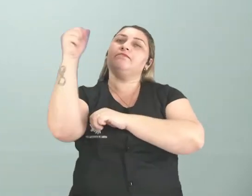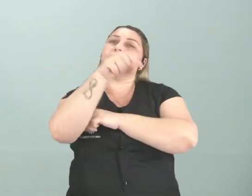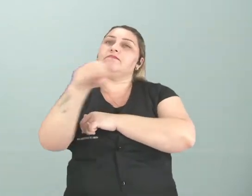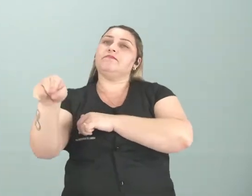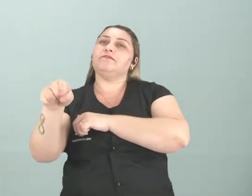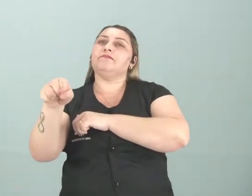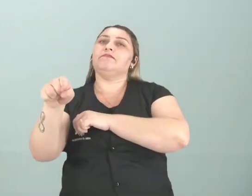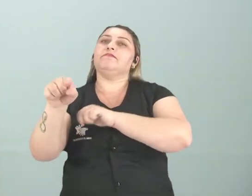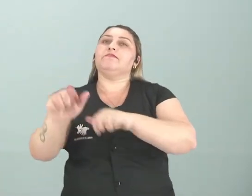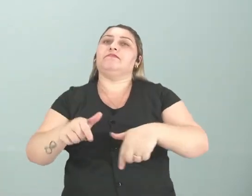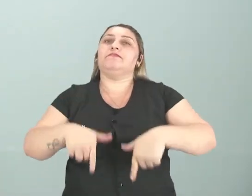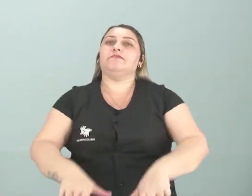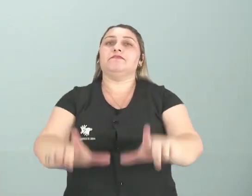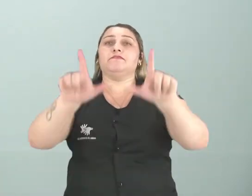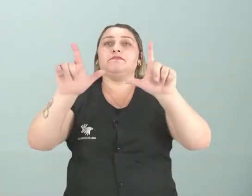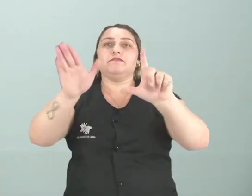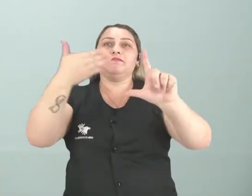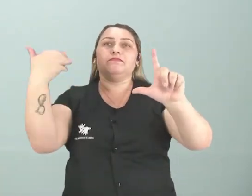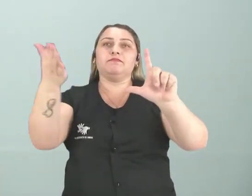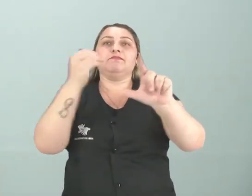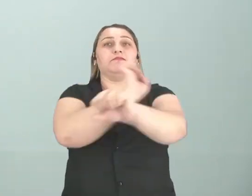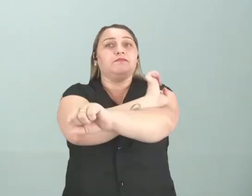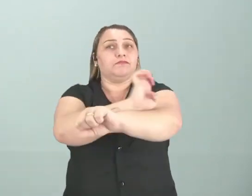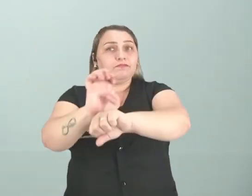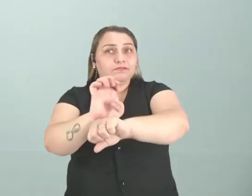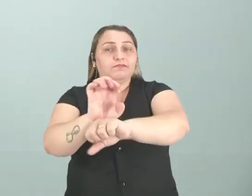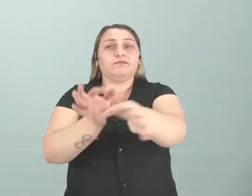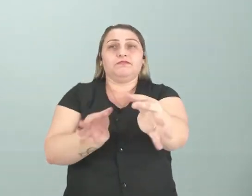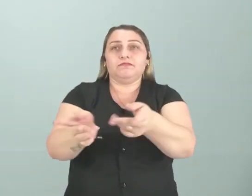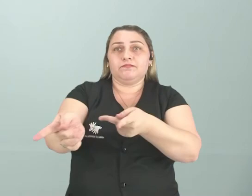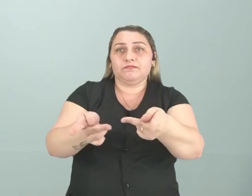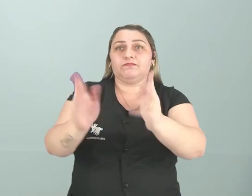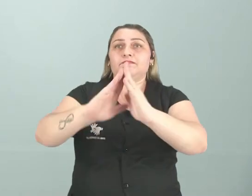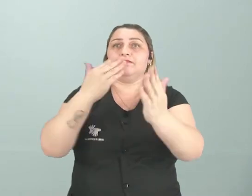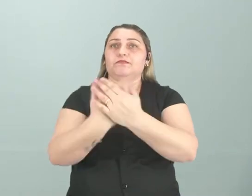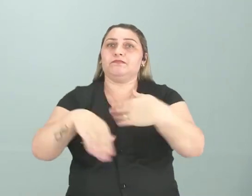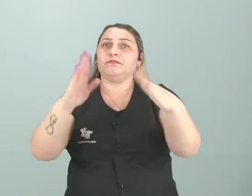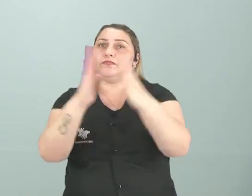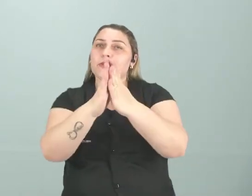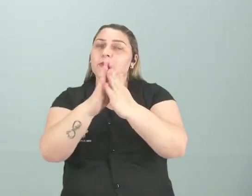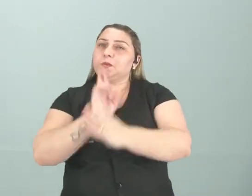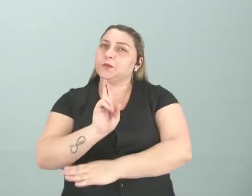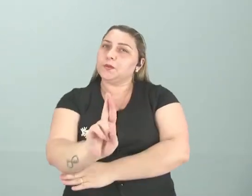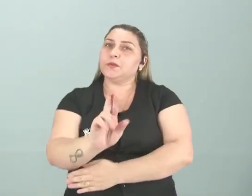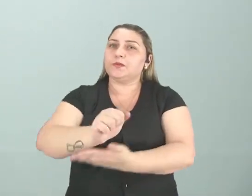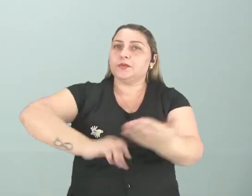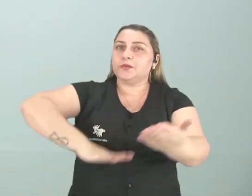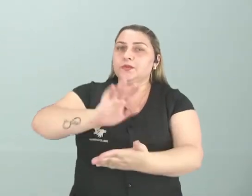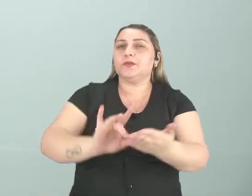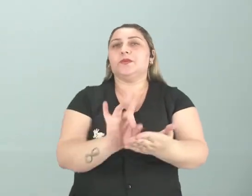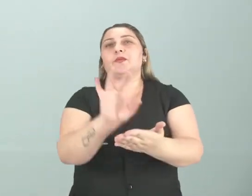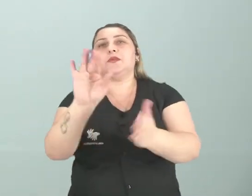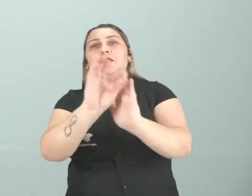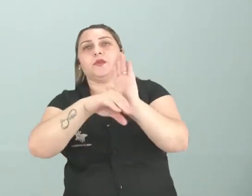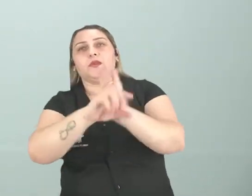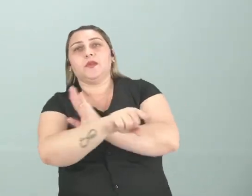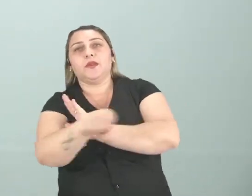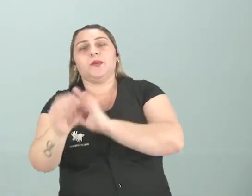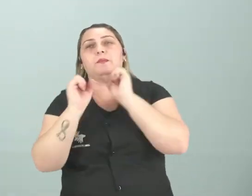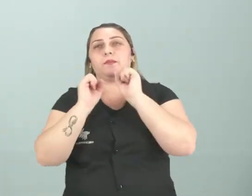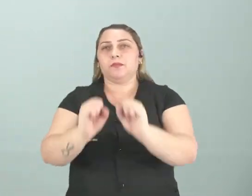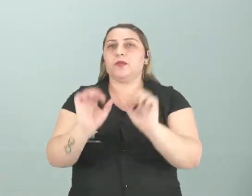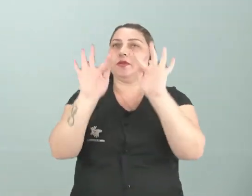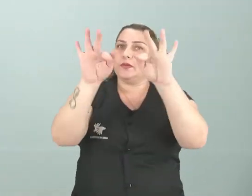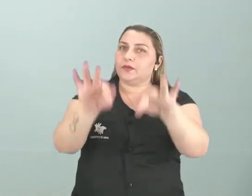que você vá lá na plataforma da Secretaria de Educação, lá do projeto Escola em Casa, resolva os exercícios de cada conteúdo para que você possa